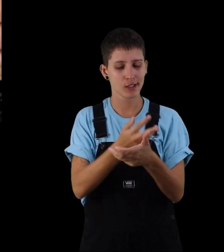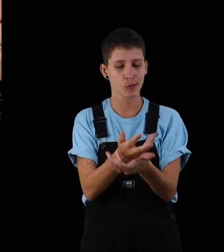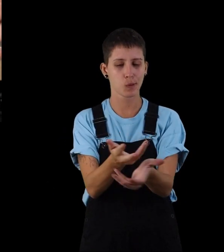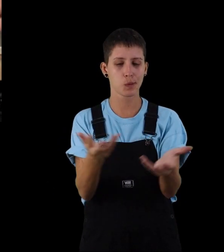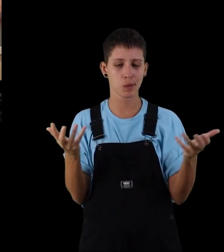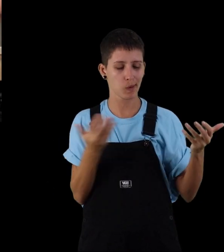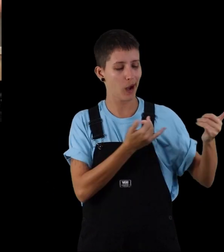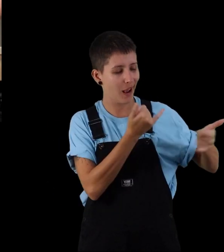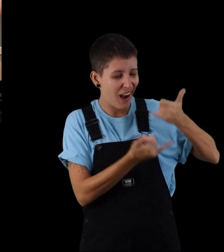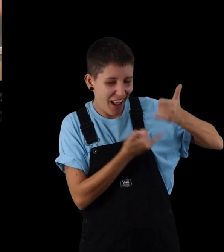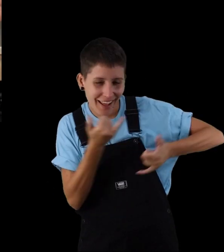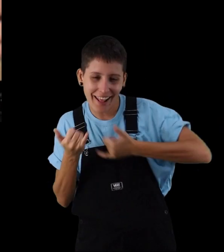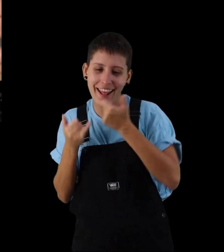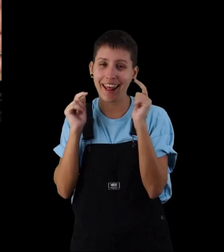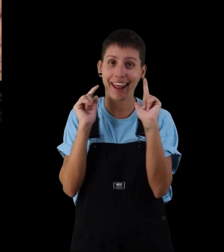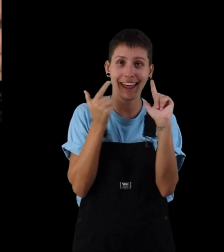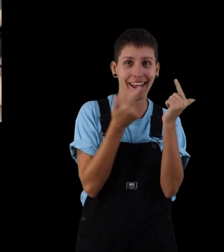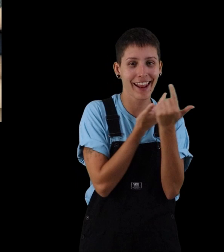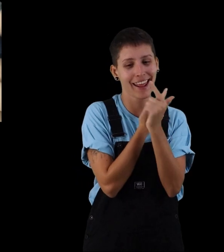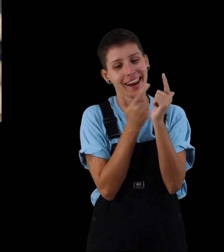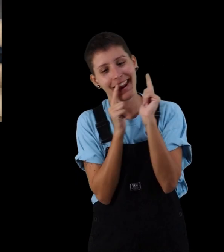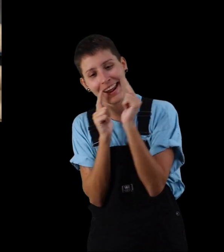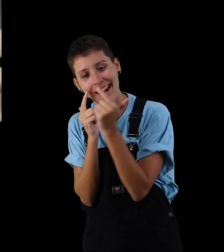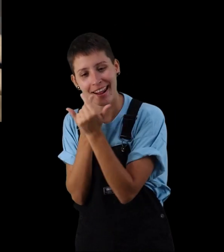dava cambalhotas de arrancar riso.